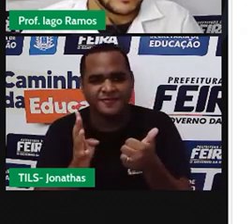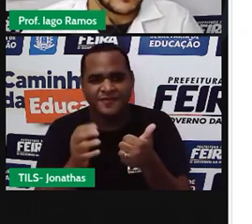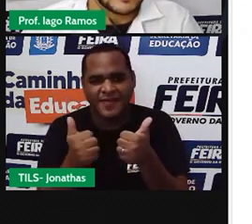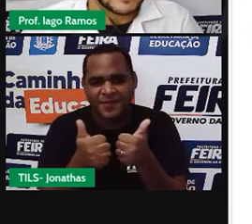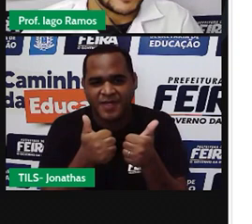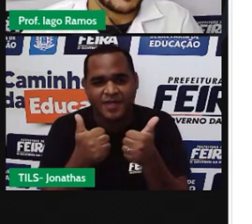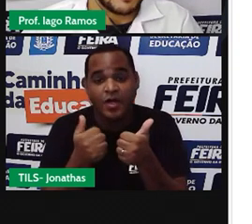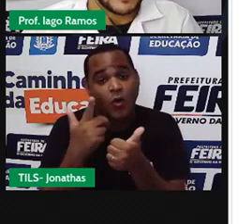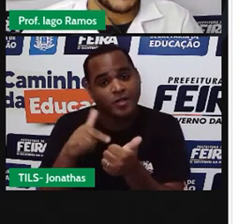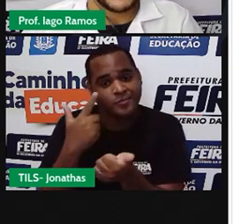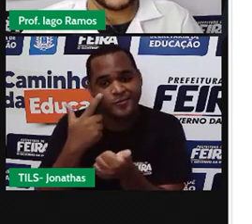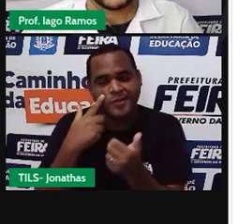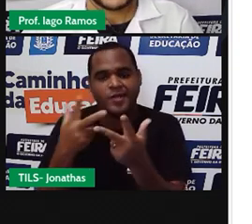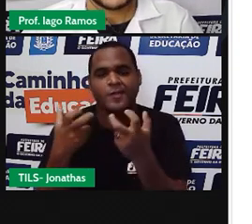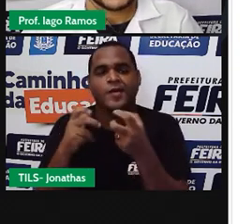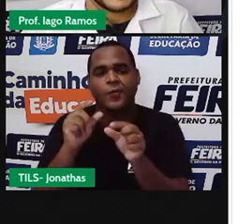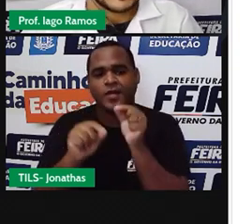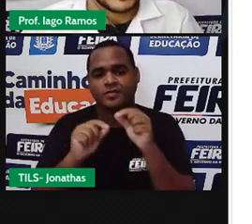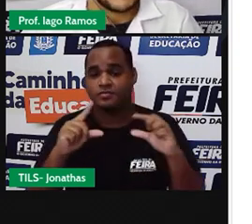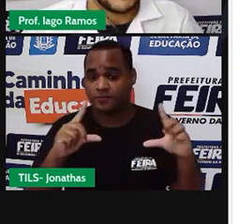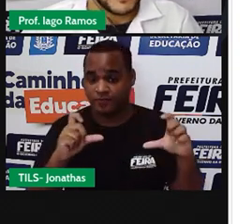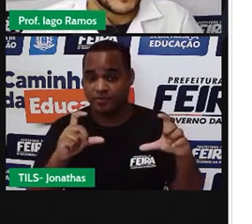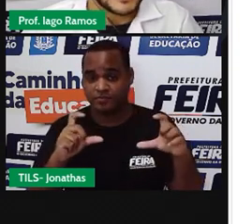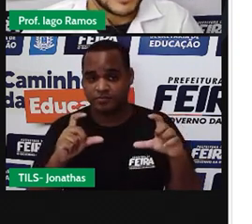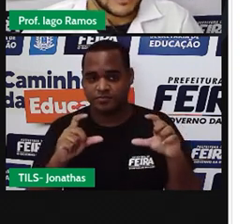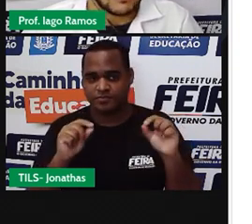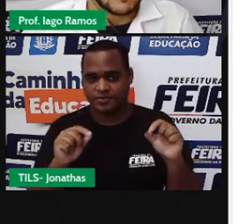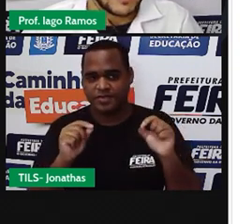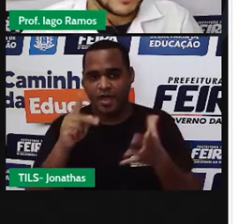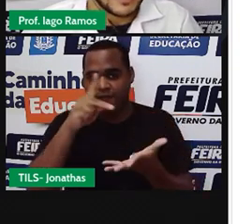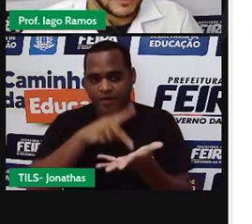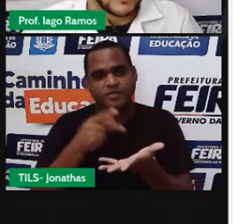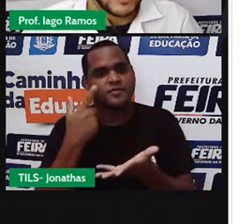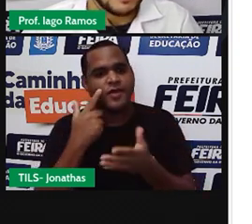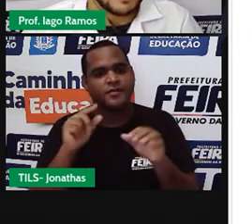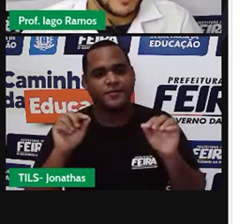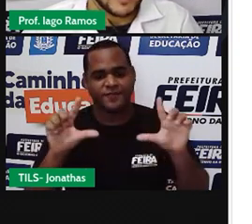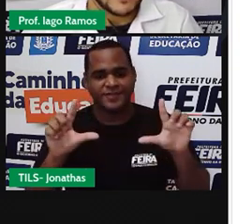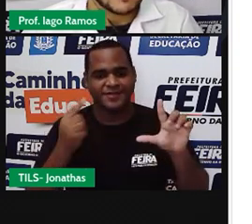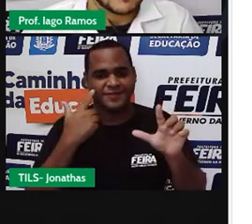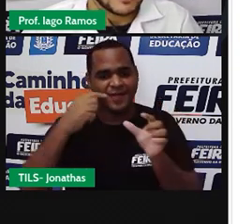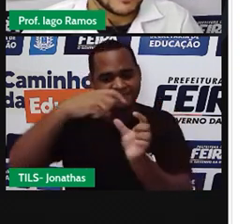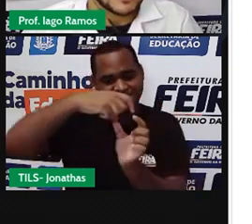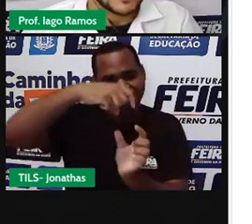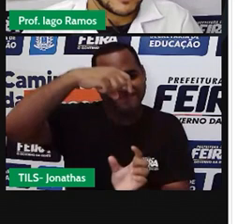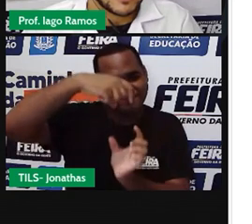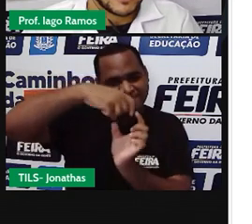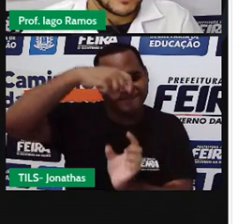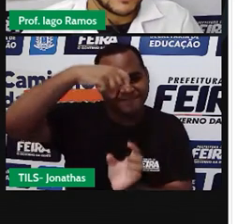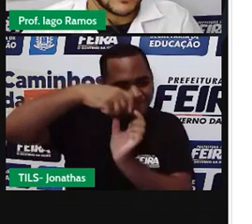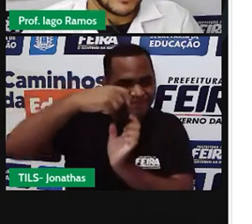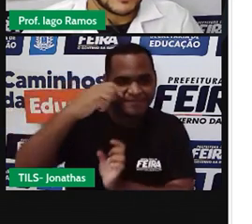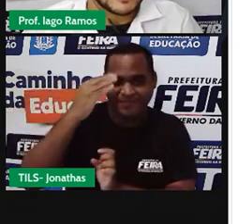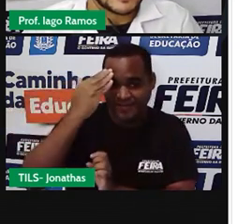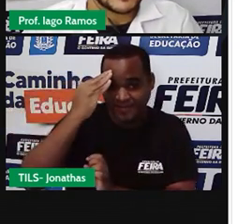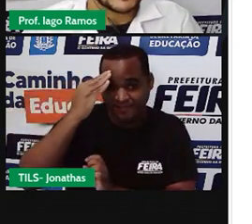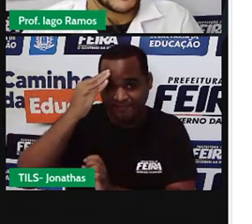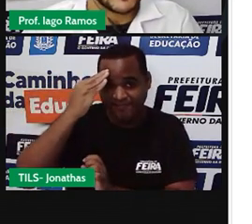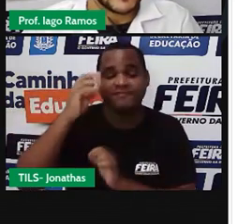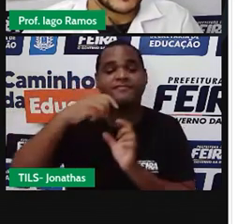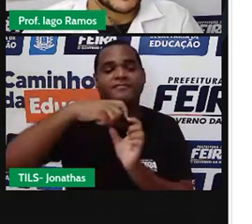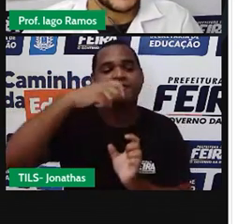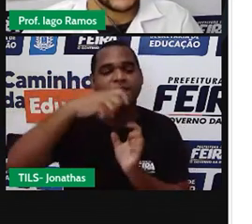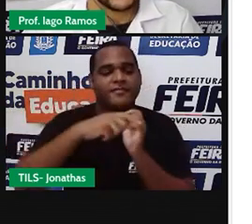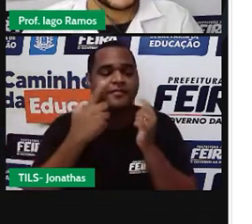e olhando assim pela figura na vertical vertical em pé né só olhando